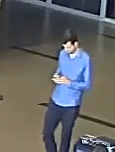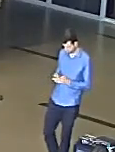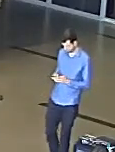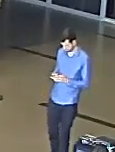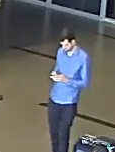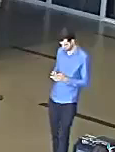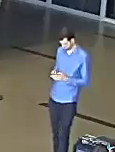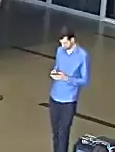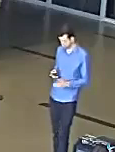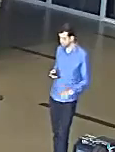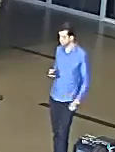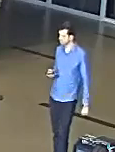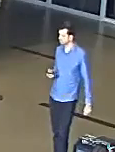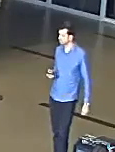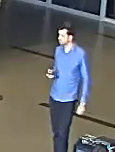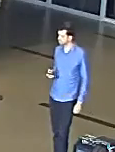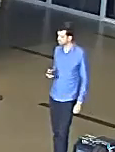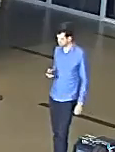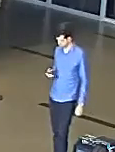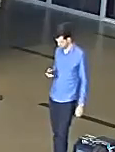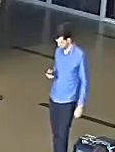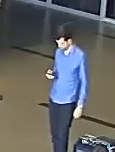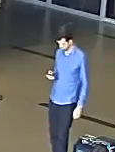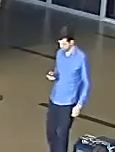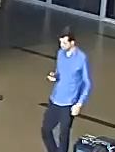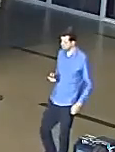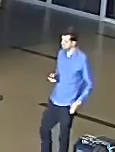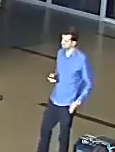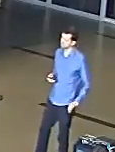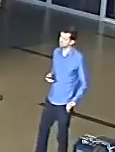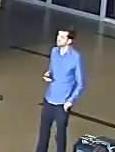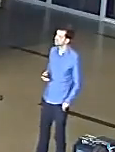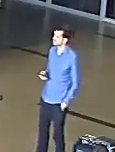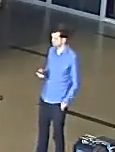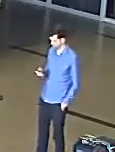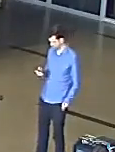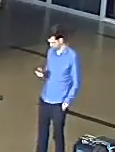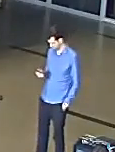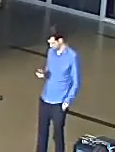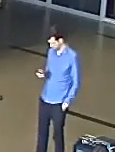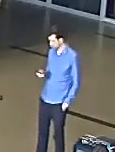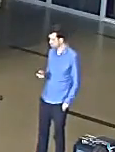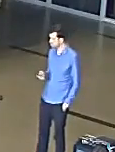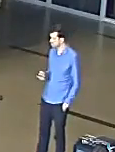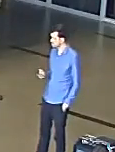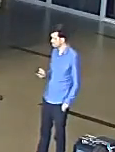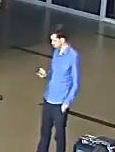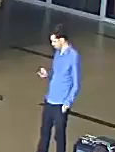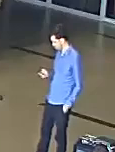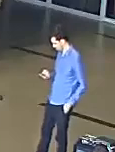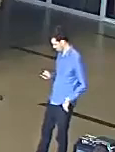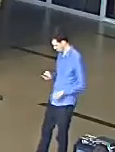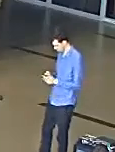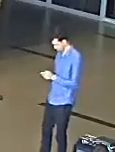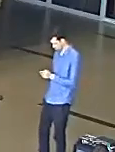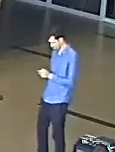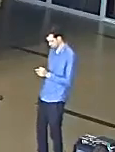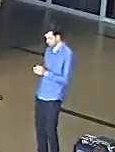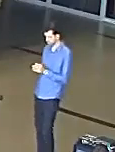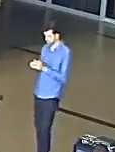avançar mais E aí gente eu digo para vocês que guarda uma similaridade porque quando nós começamos a